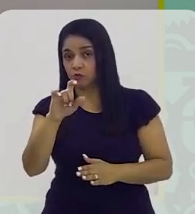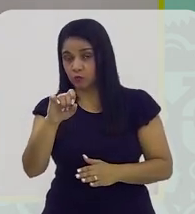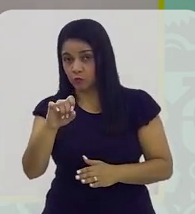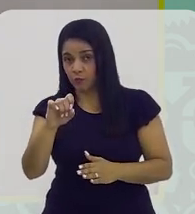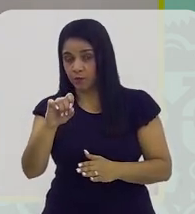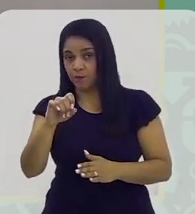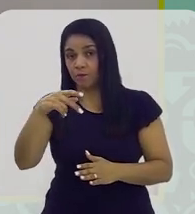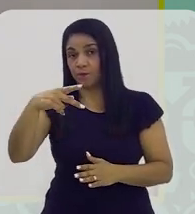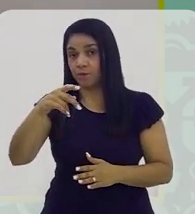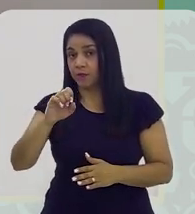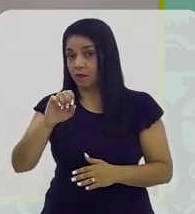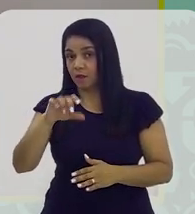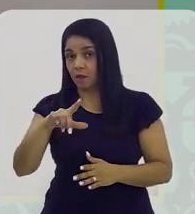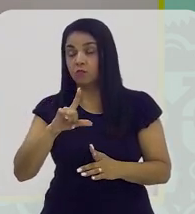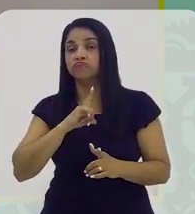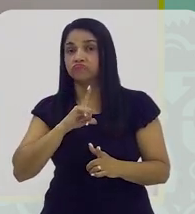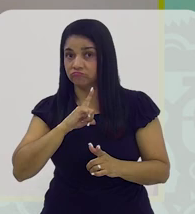né?